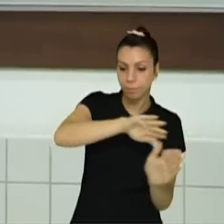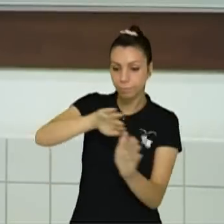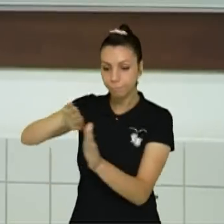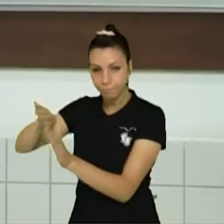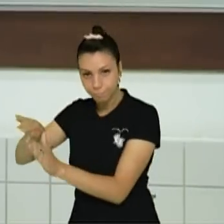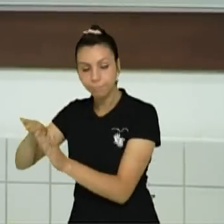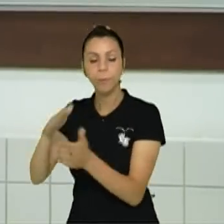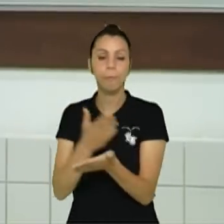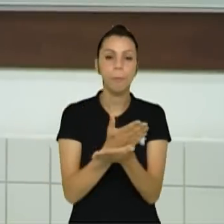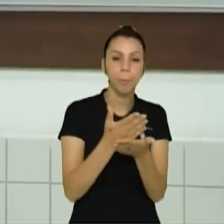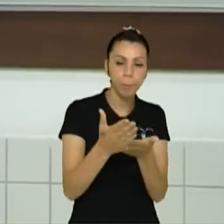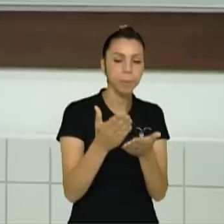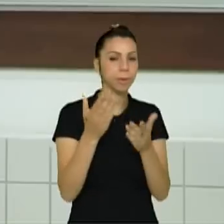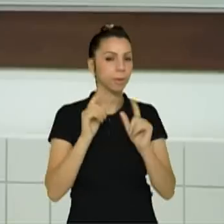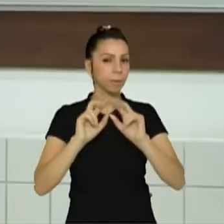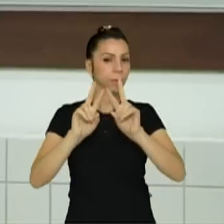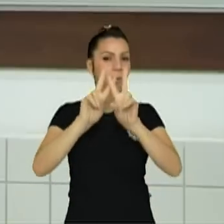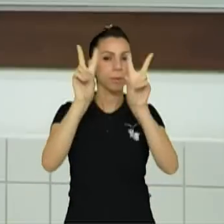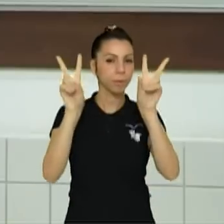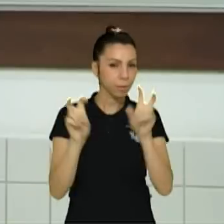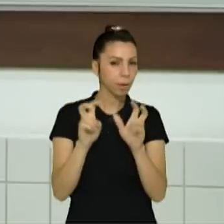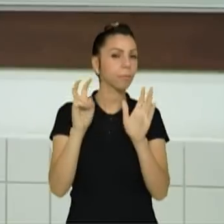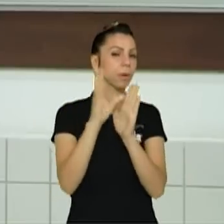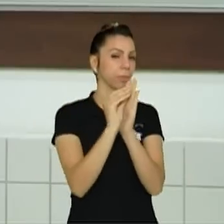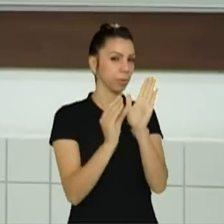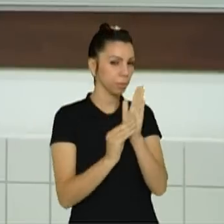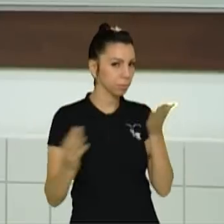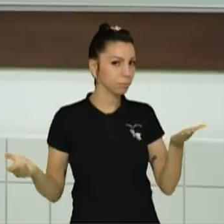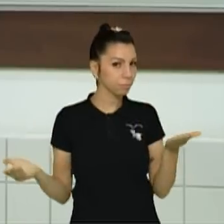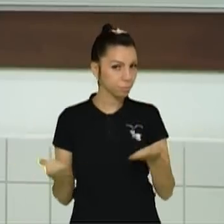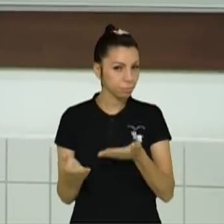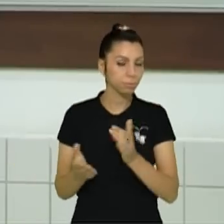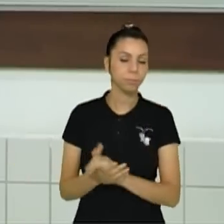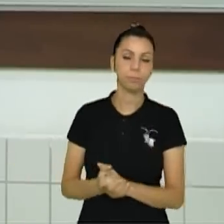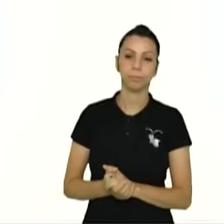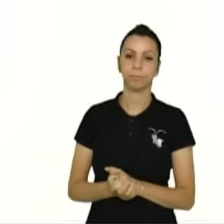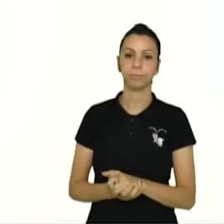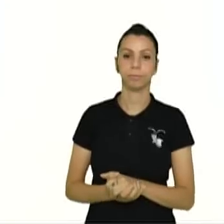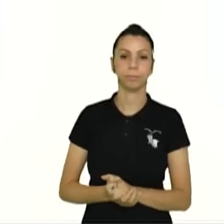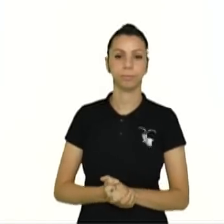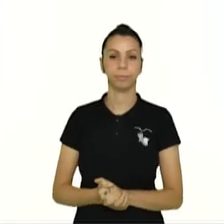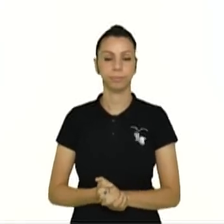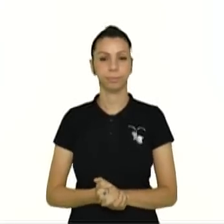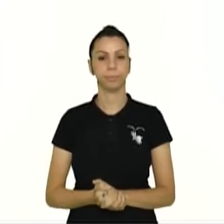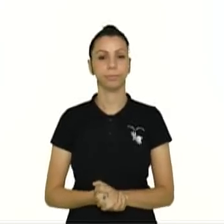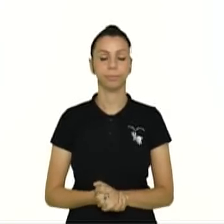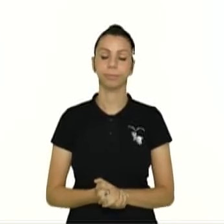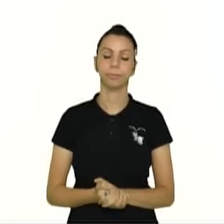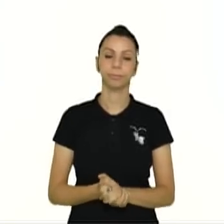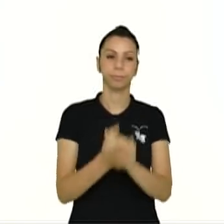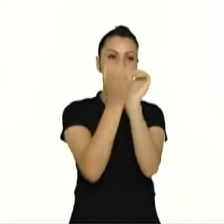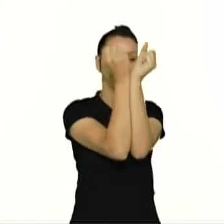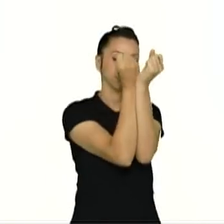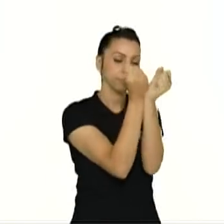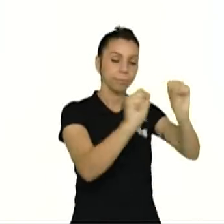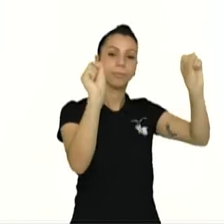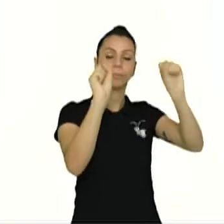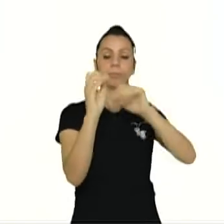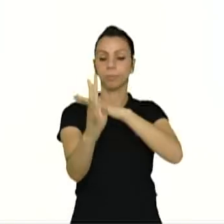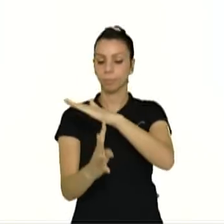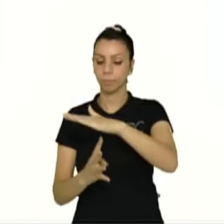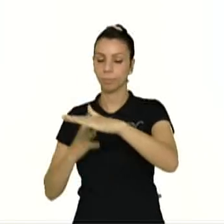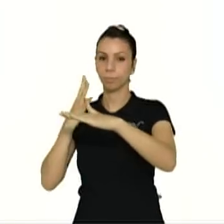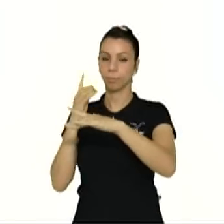fazer, vamos verificar o nosso conteúdo, o nosso tema da aula de hoje. Vamos lá? Abolição, imigração